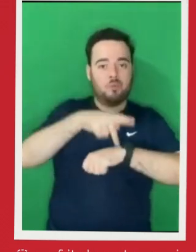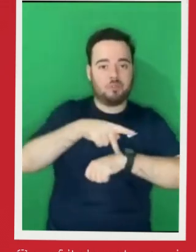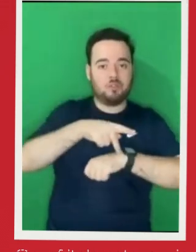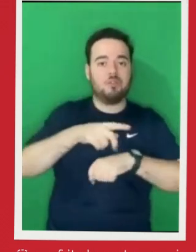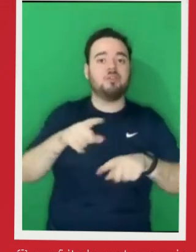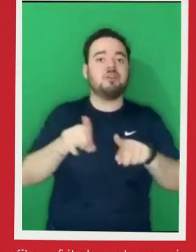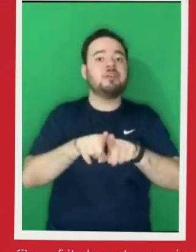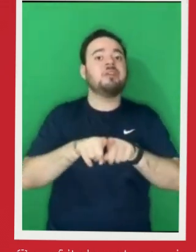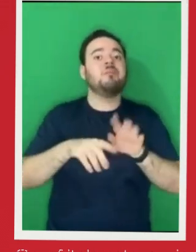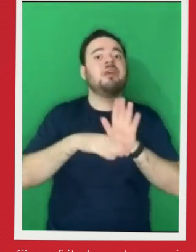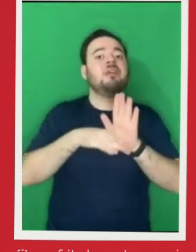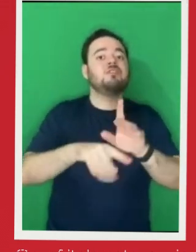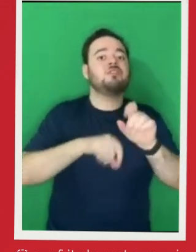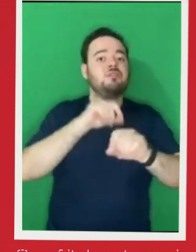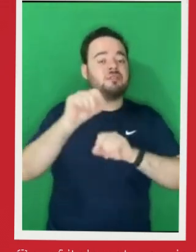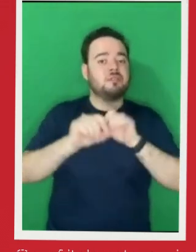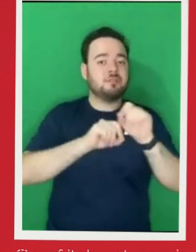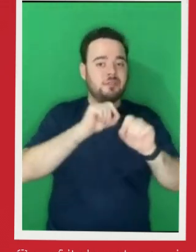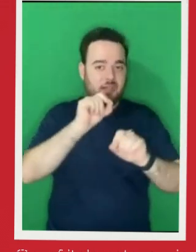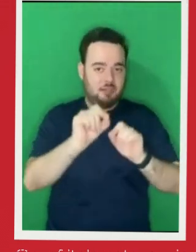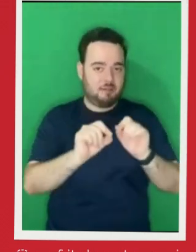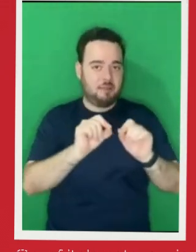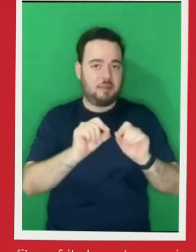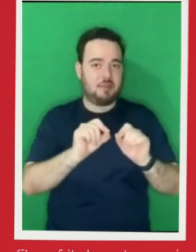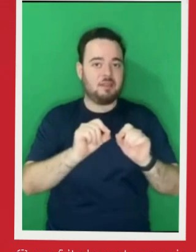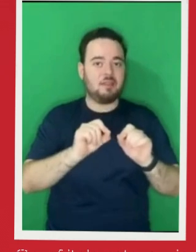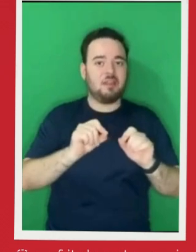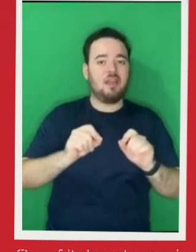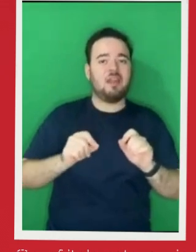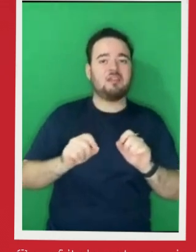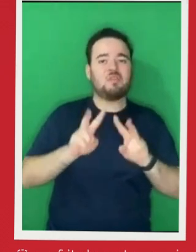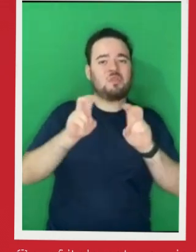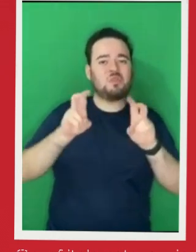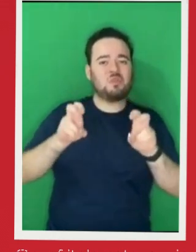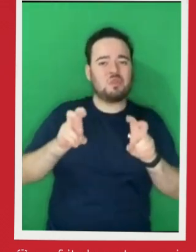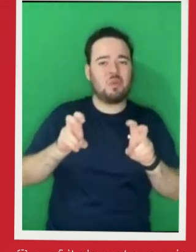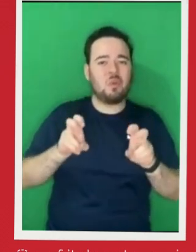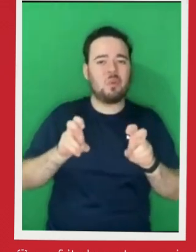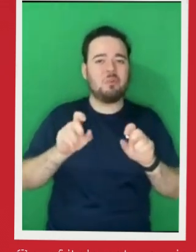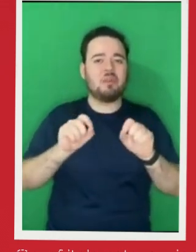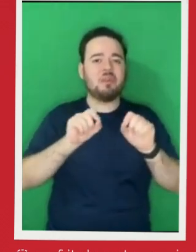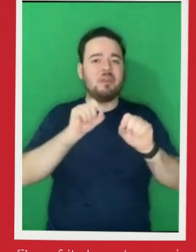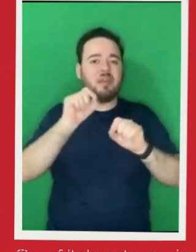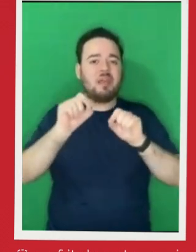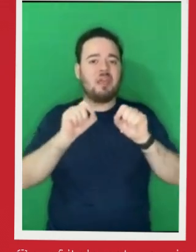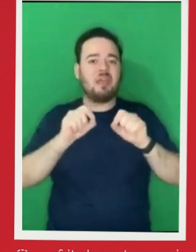O Pomodoro, ele também nos ajuda a afugentar a procrastinação.